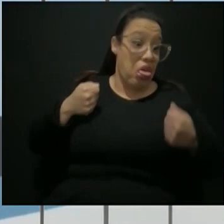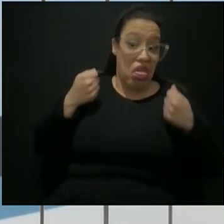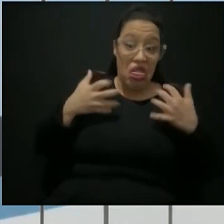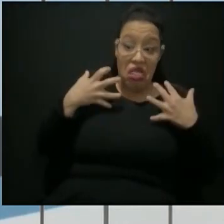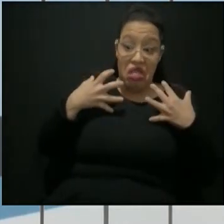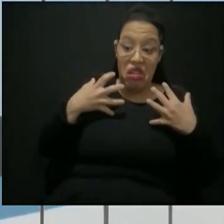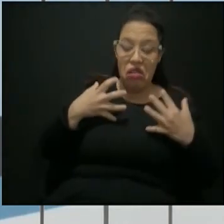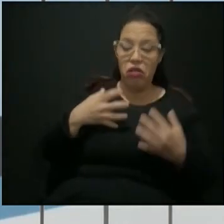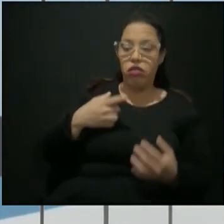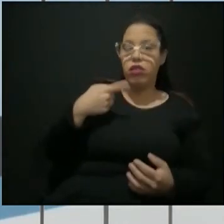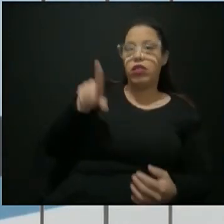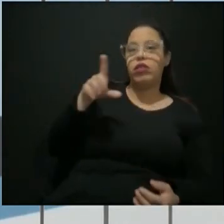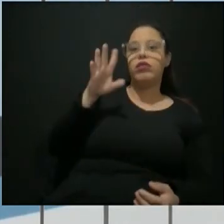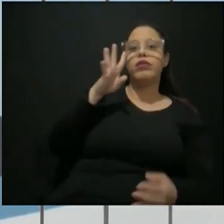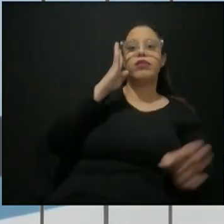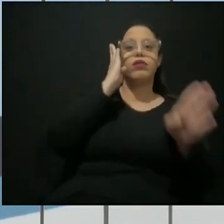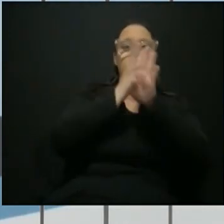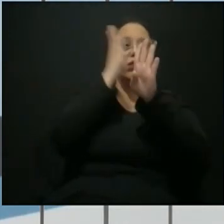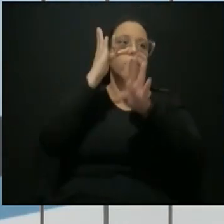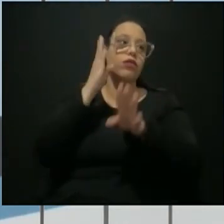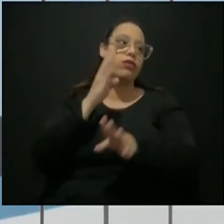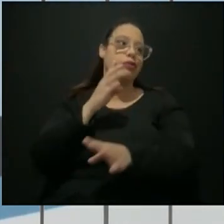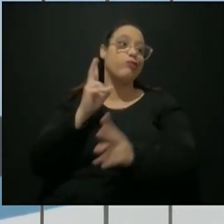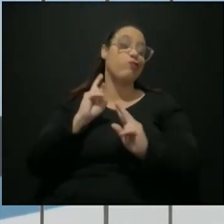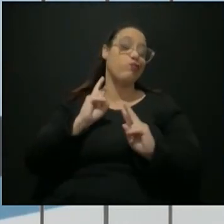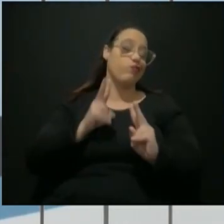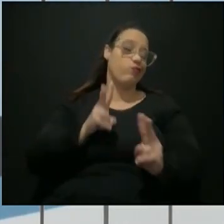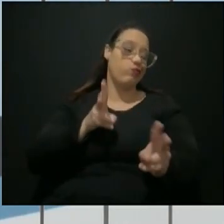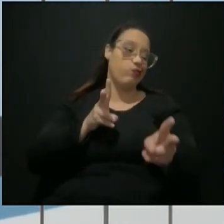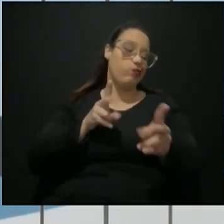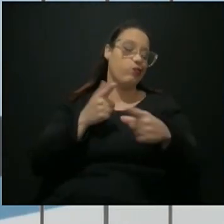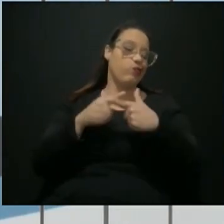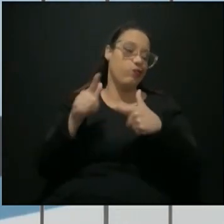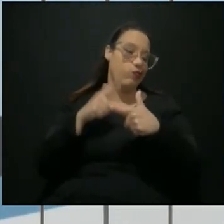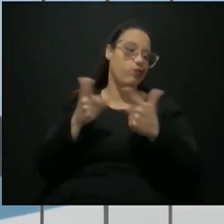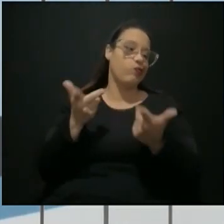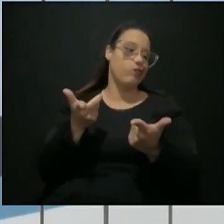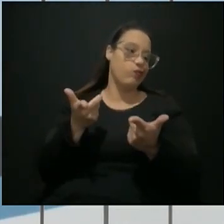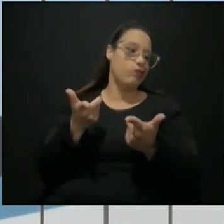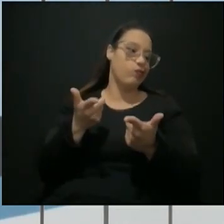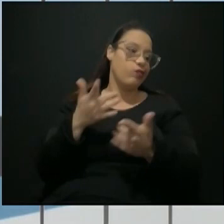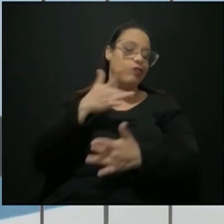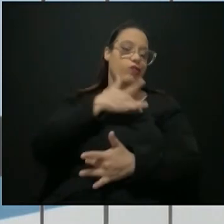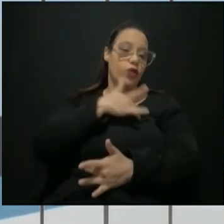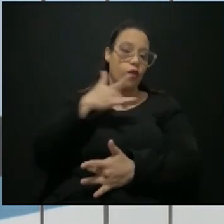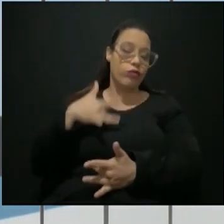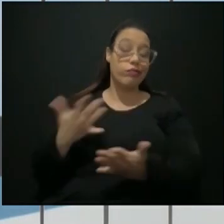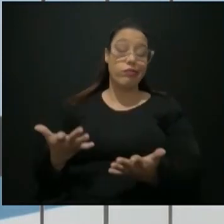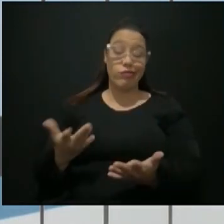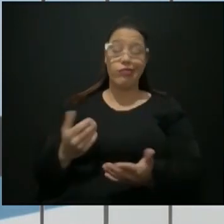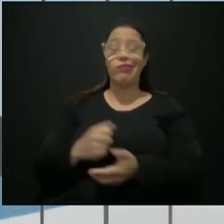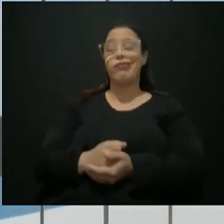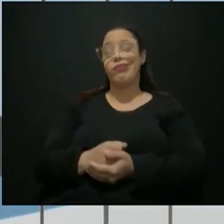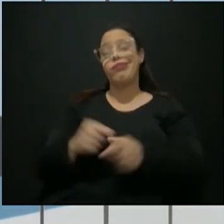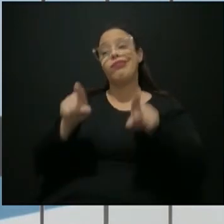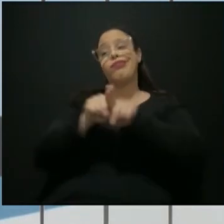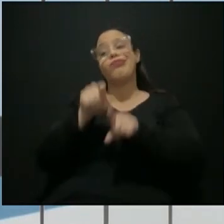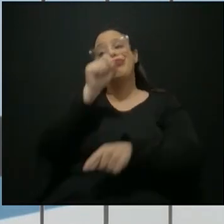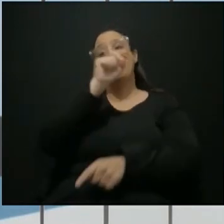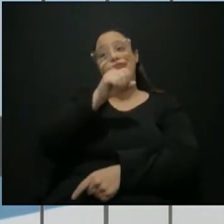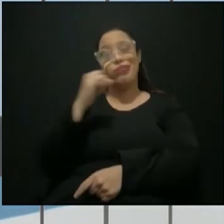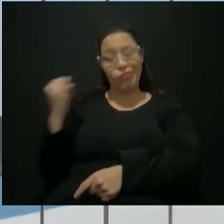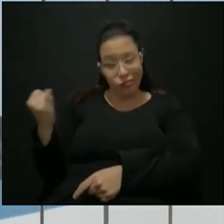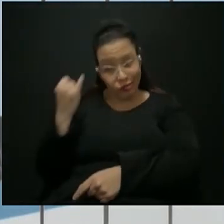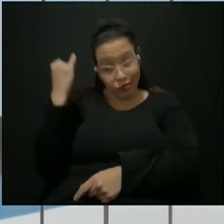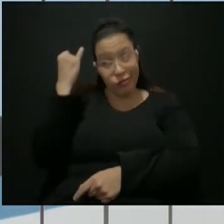já é crônico, na verdade, o problema, né, quando ele recorre aos cuidados de saúde. Então também aí está um ponto importante do autocuidado, né? A gente